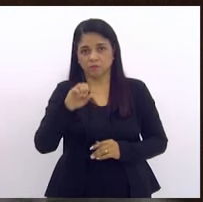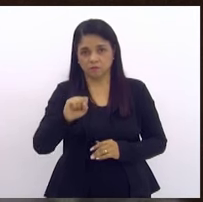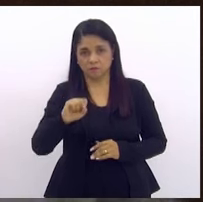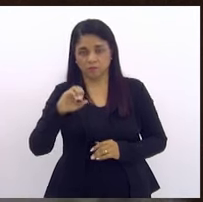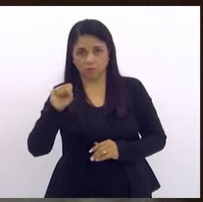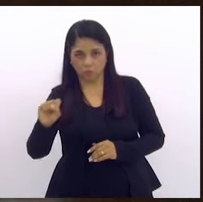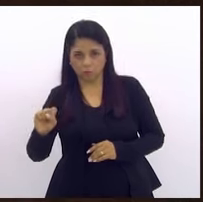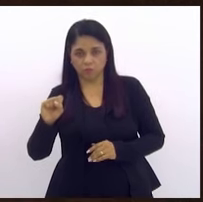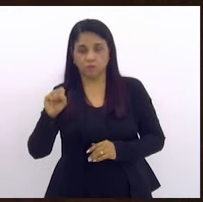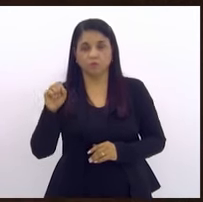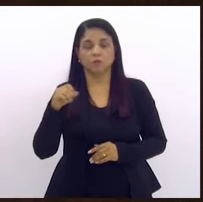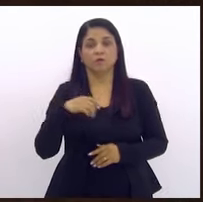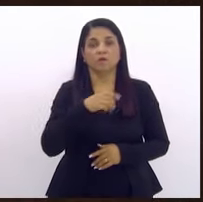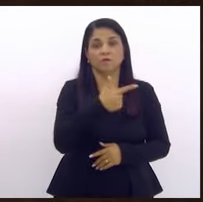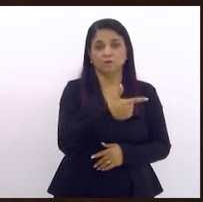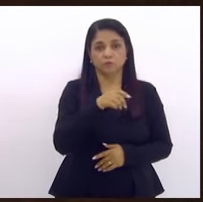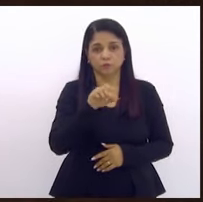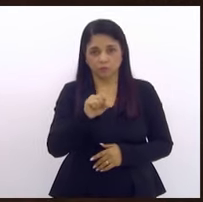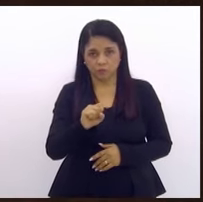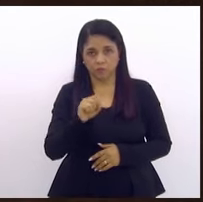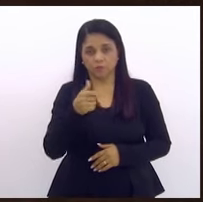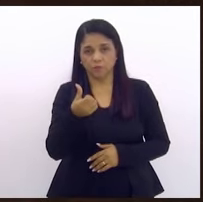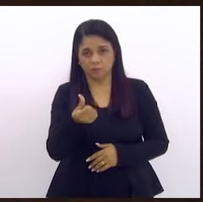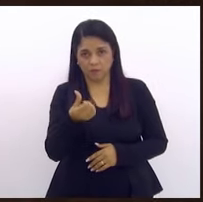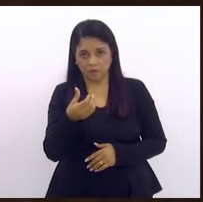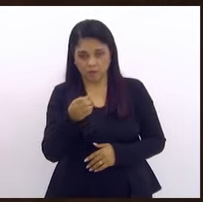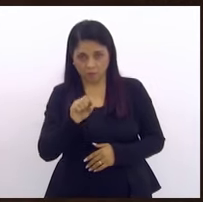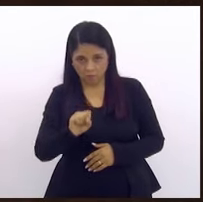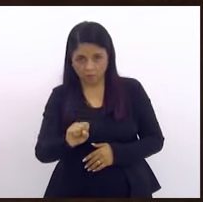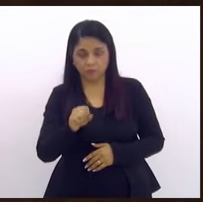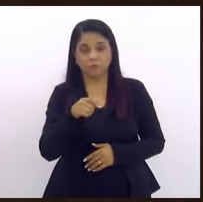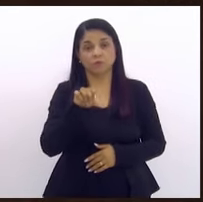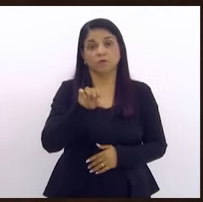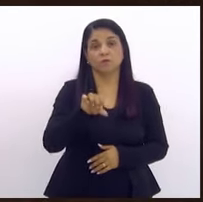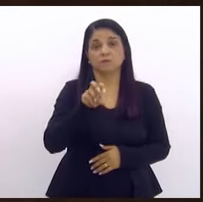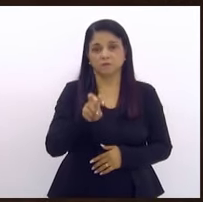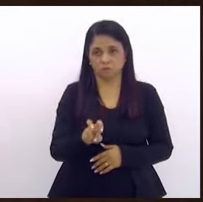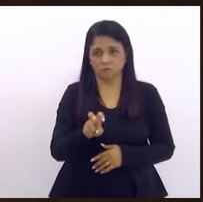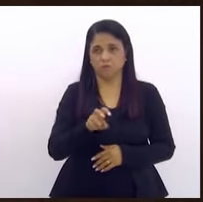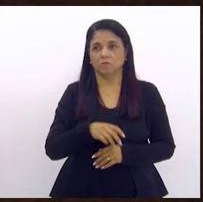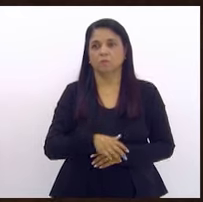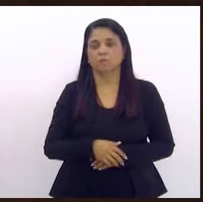0208, 28, o 68 e o 95.